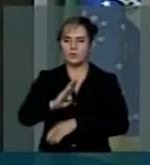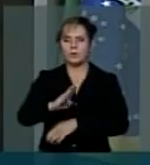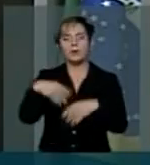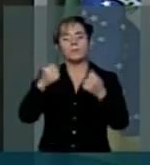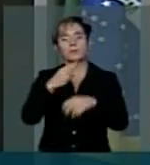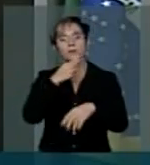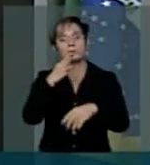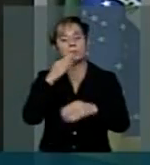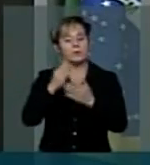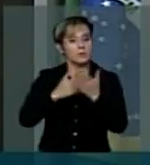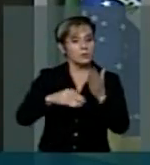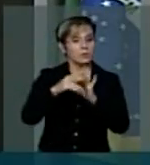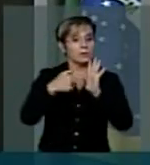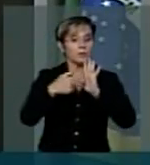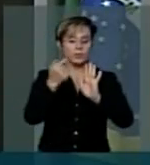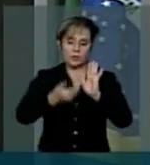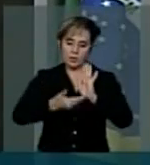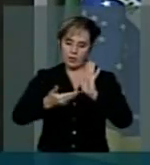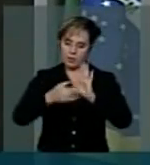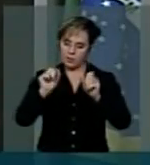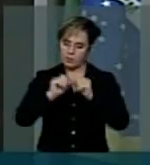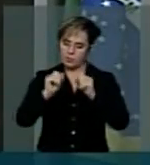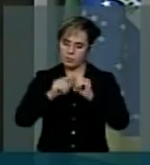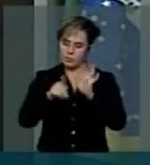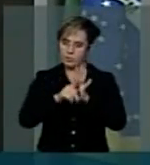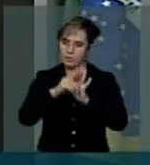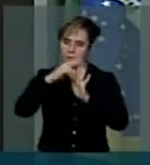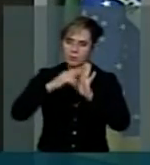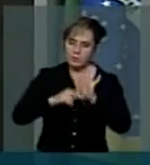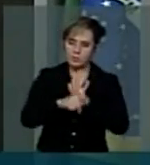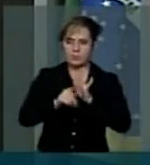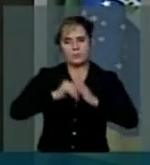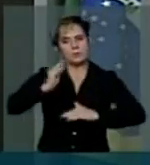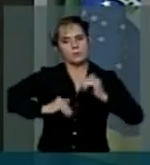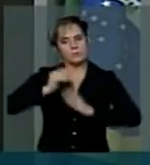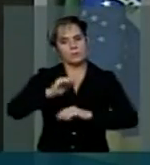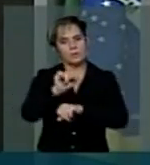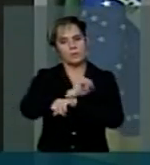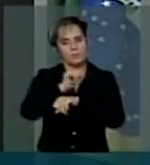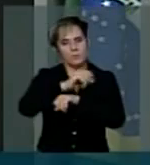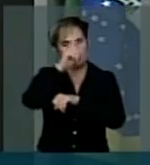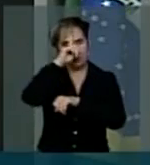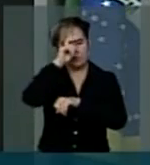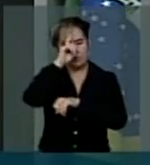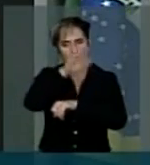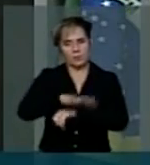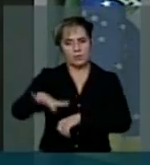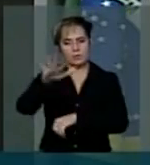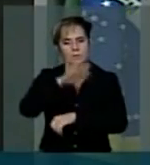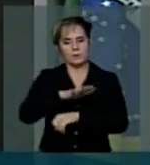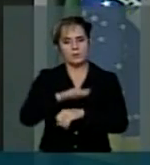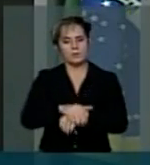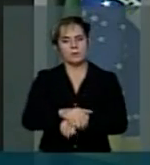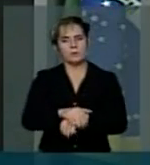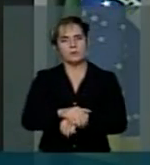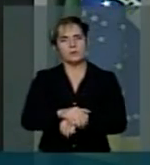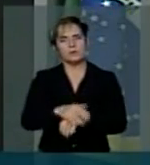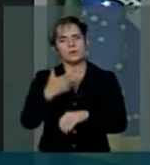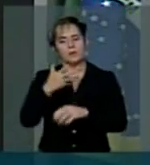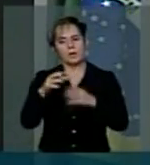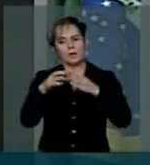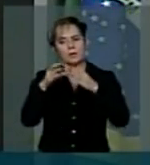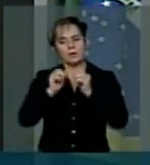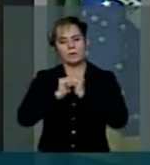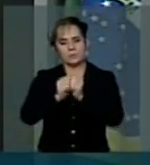tomar conhecimento que essa casa está regulamentando a profissão de motorista de ambulância, que é um